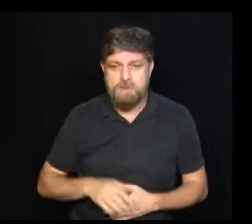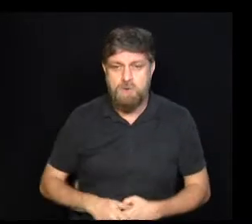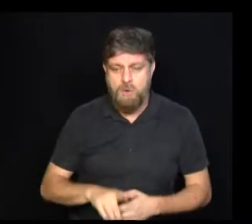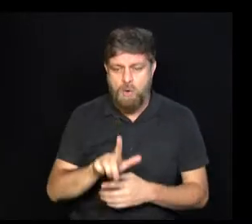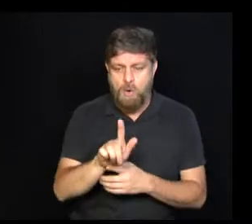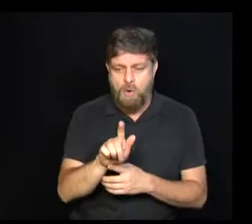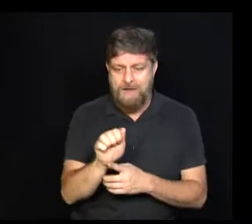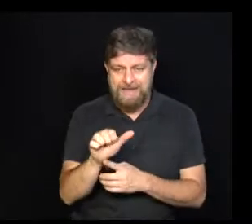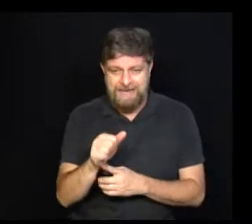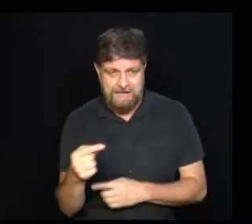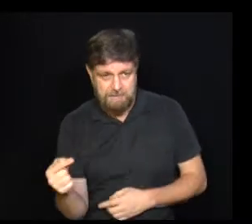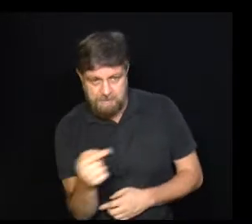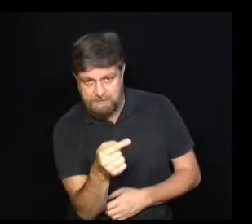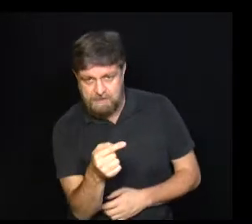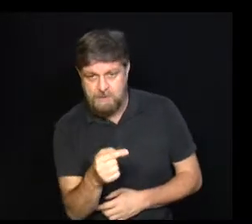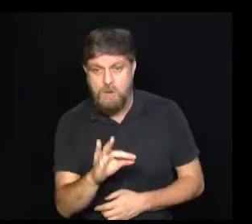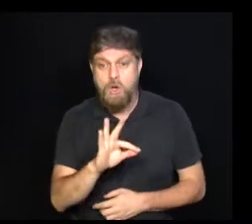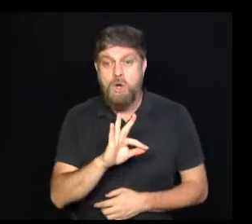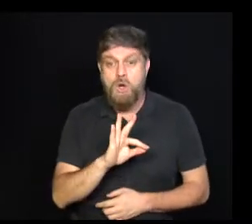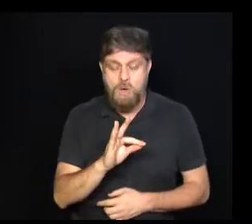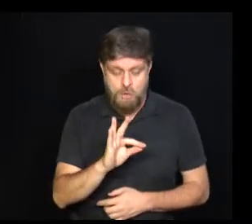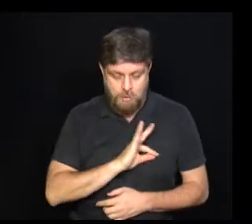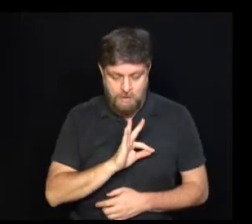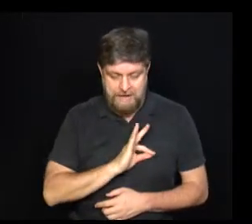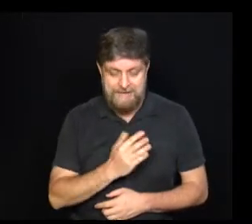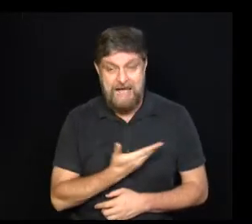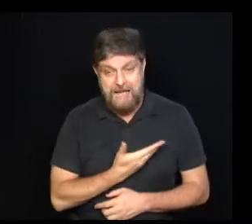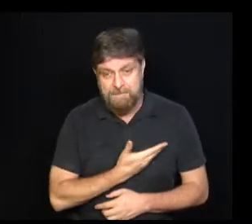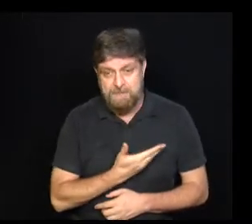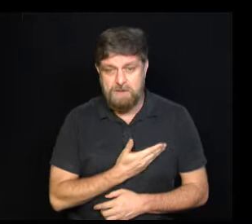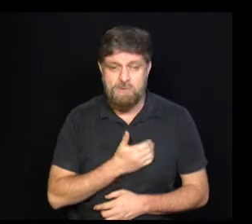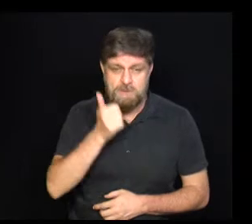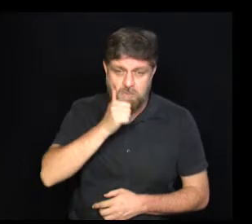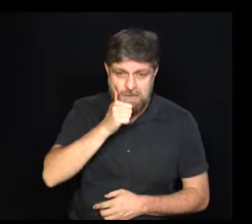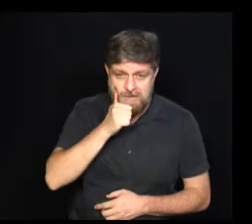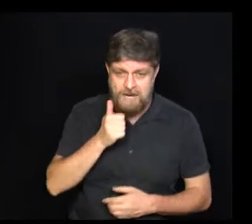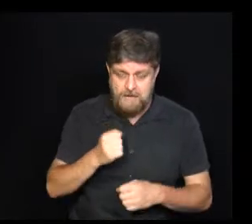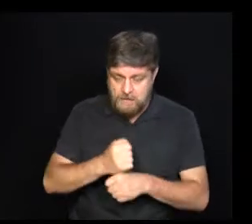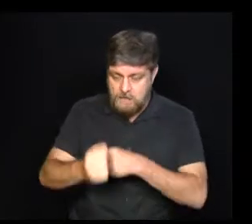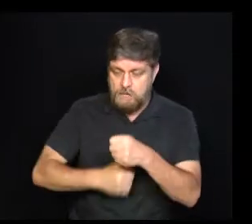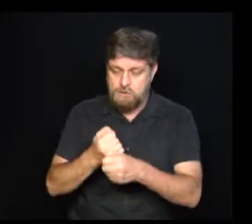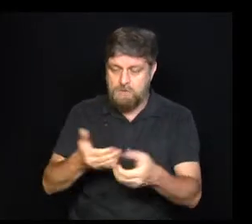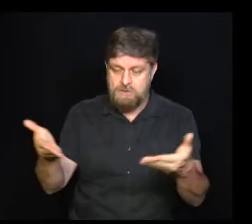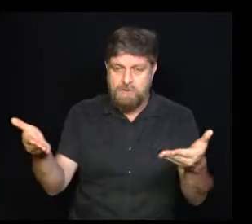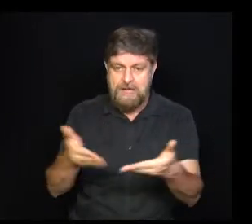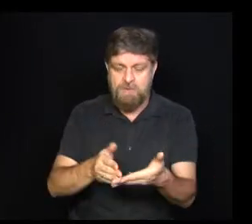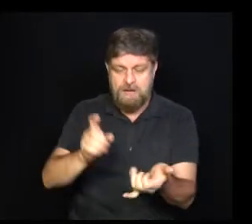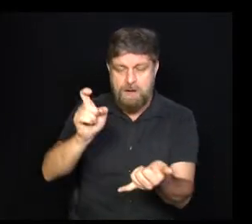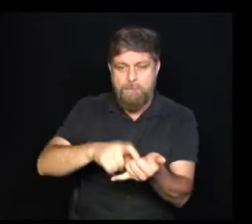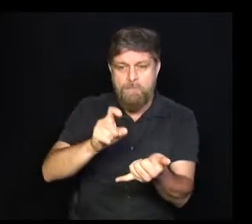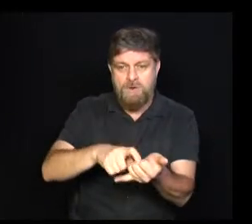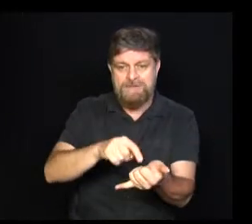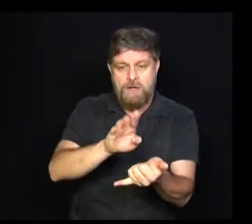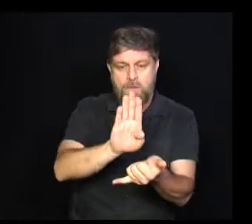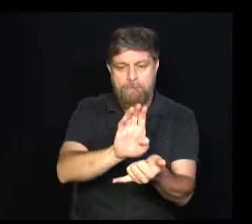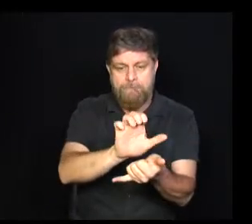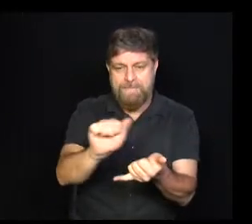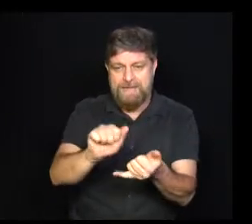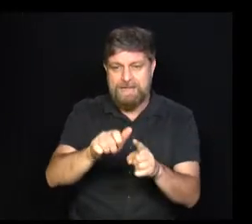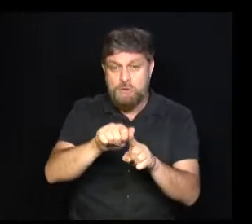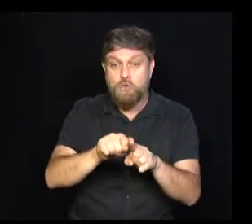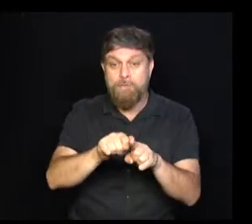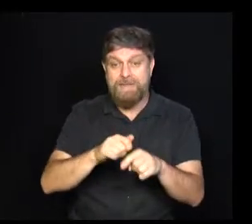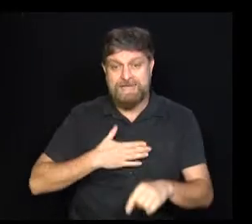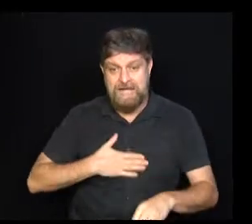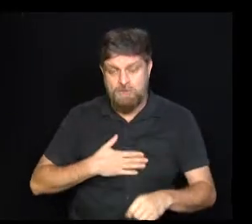que foi implantado no 8 de março, o Bela, que esse ano foi implantado também no mês de agosto lilás,